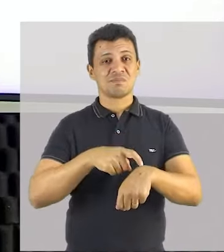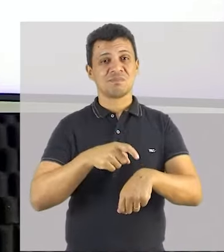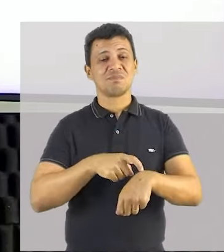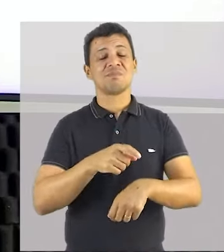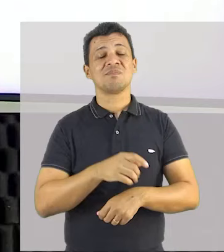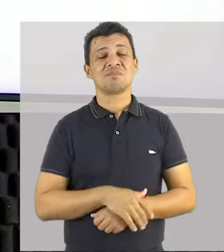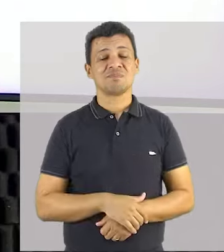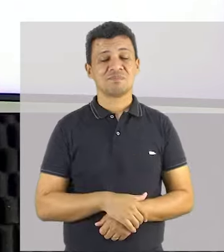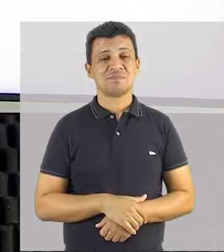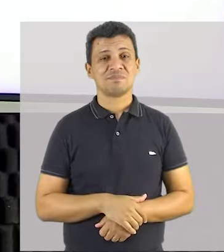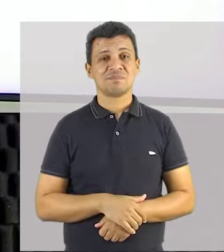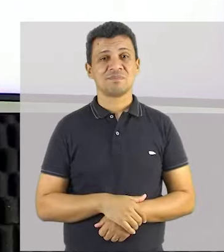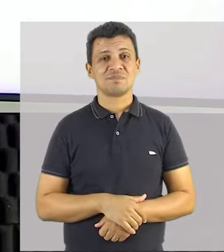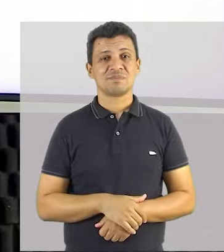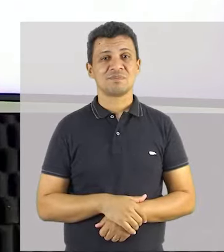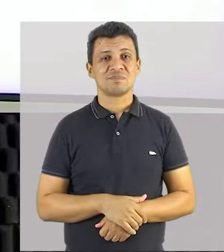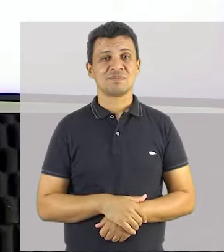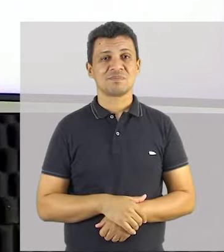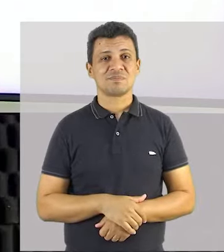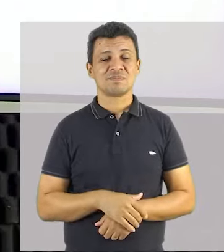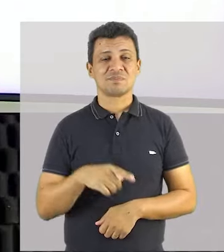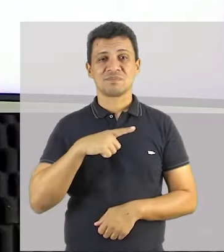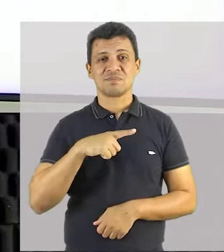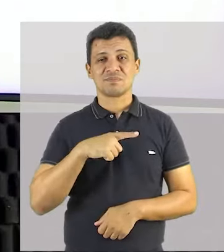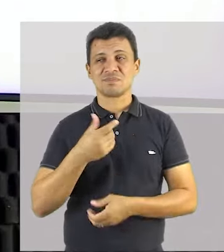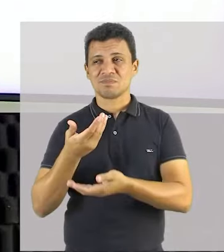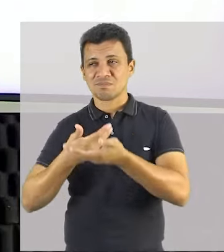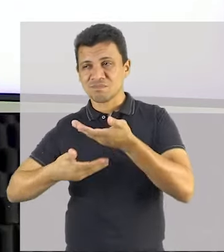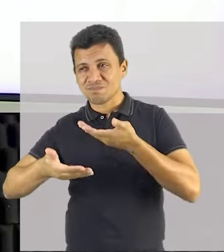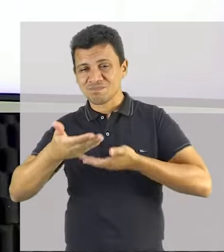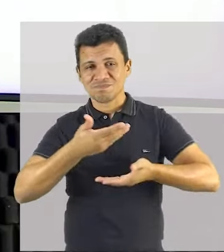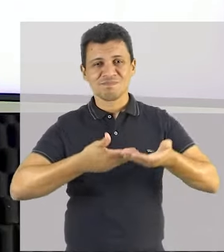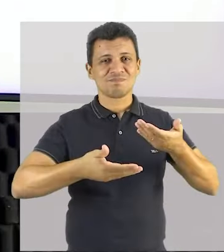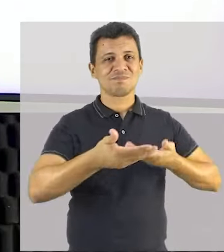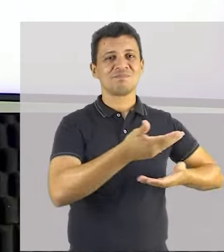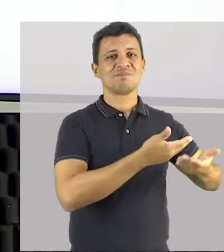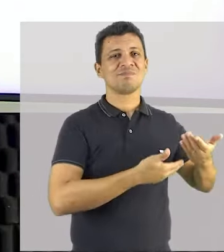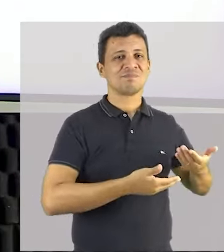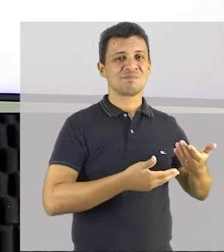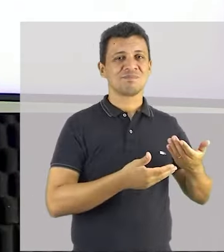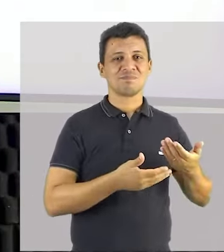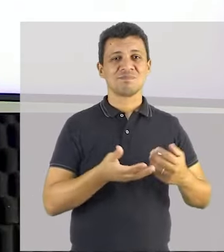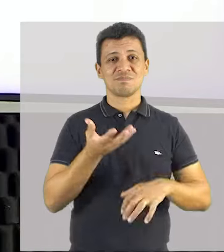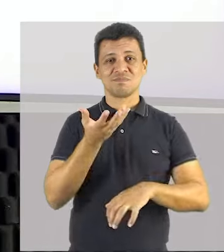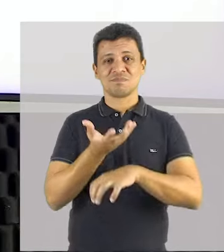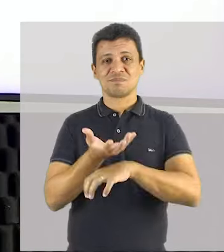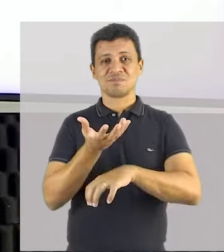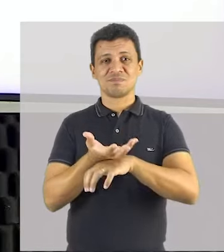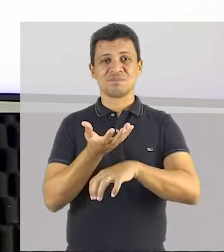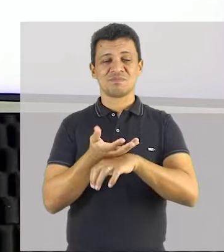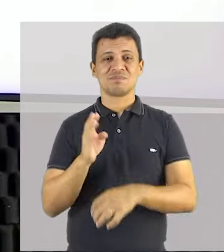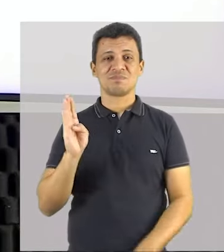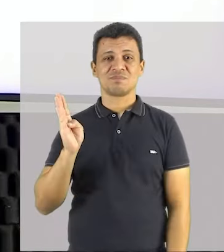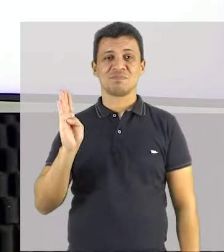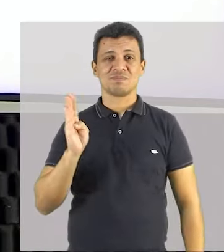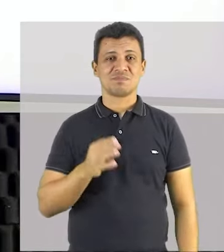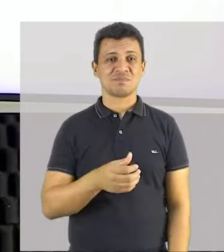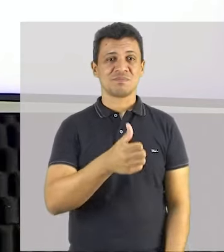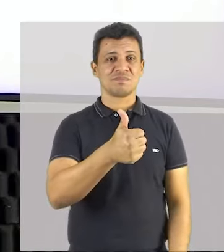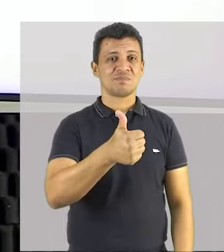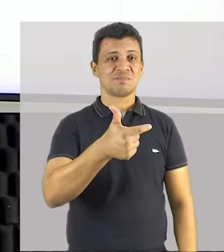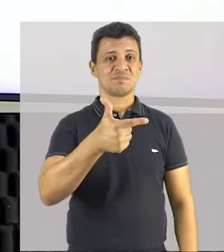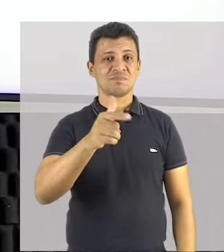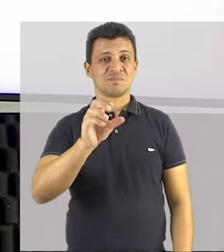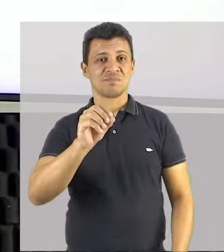em que a gente tá nessa troca de informações tá da biologia foram as 120